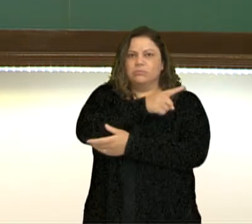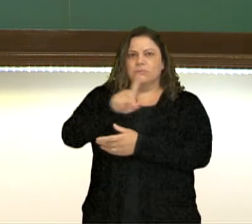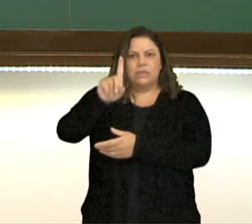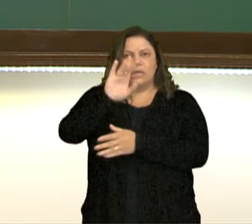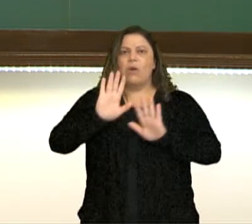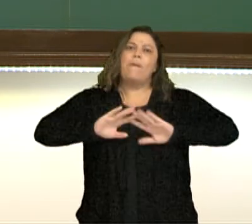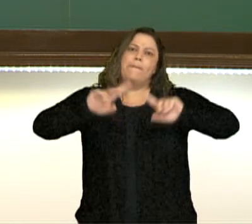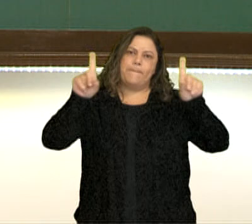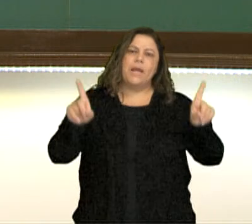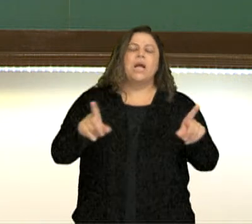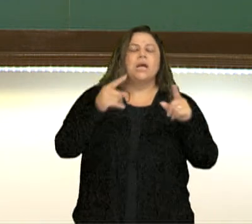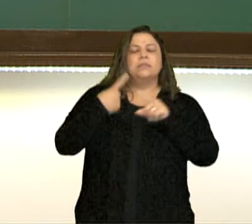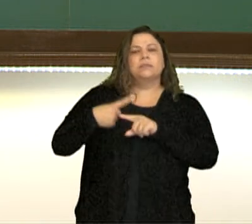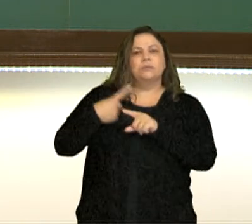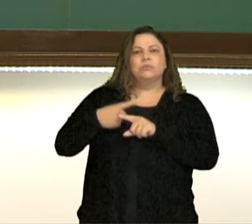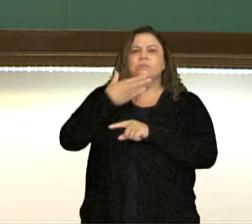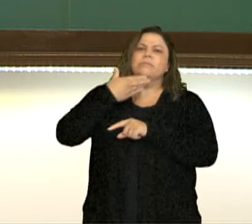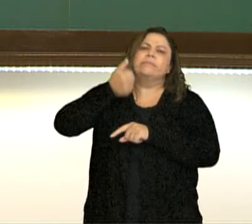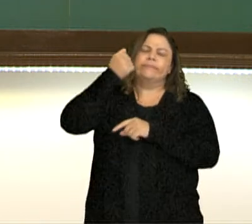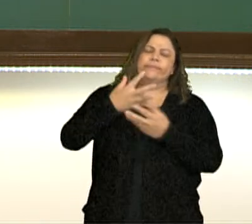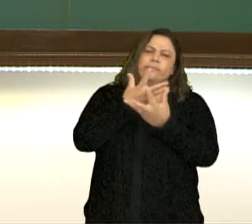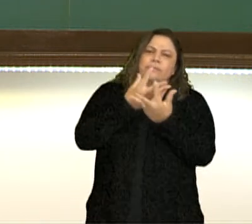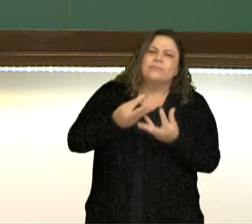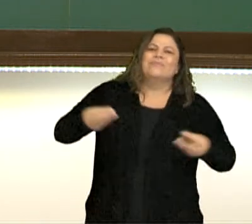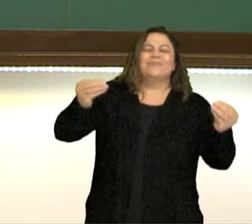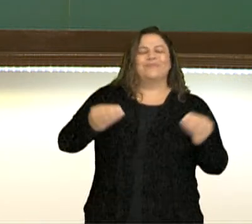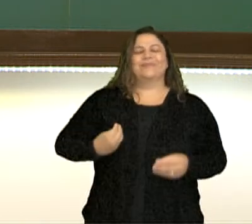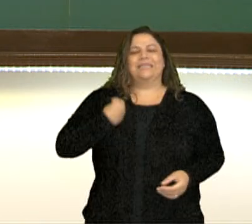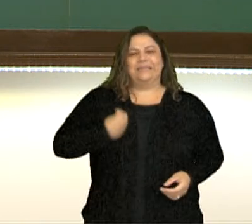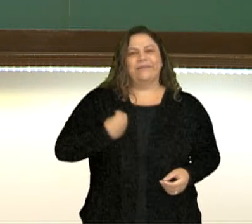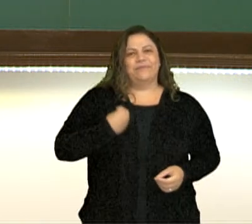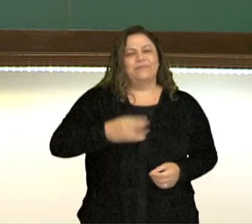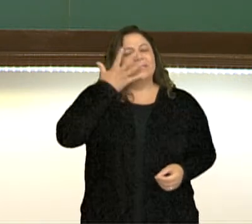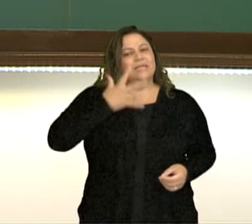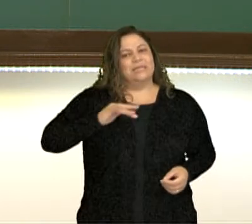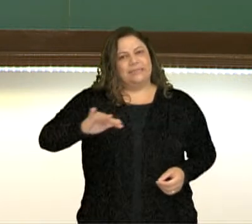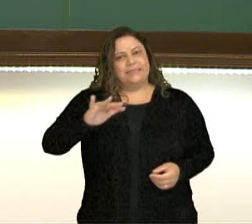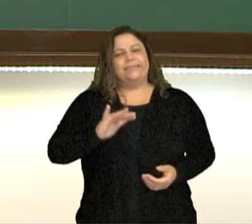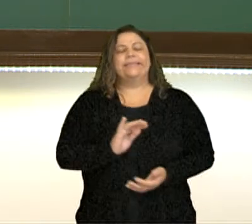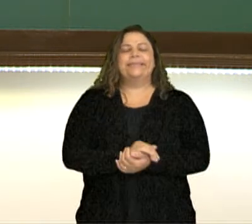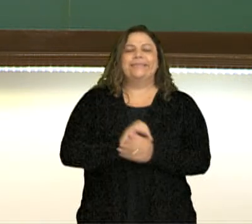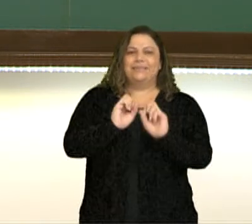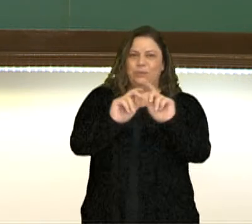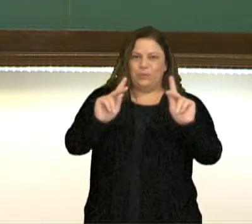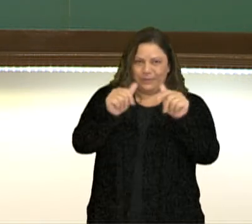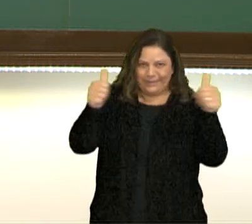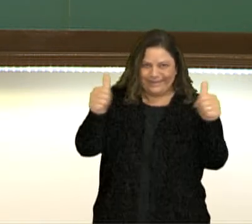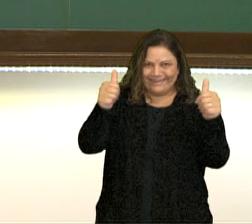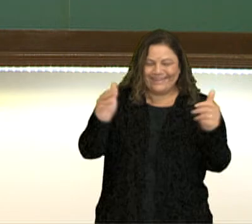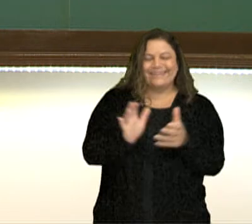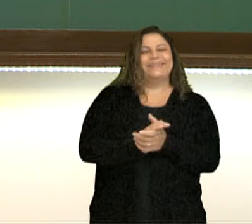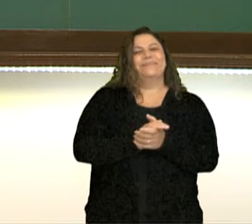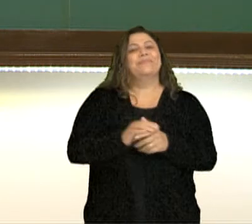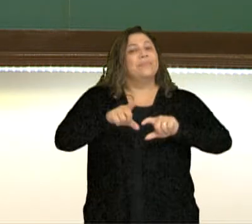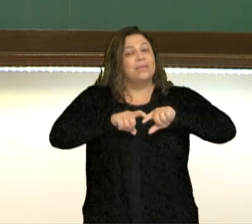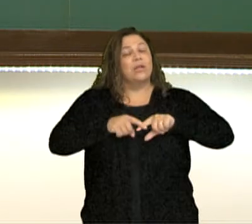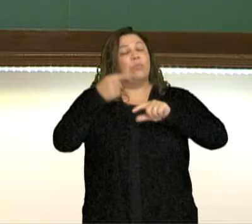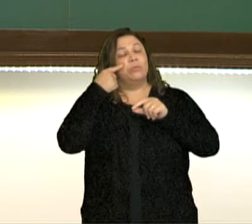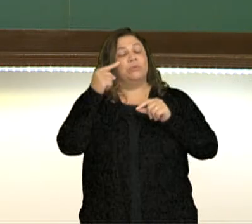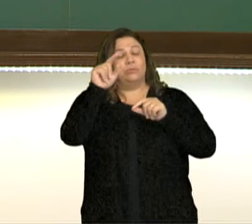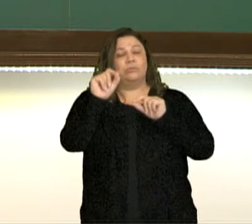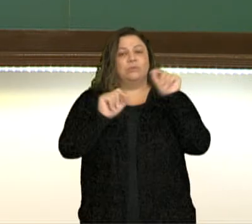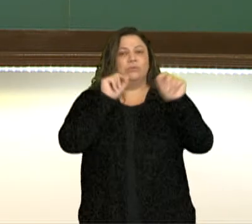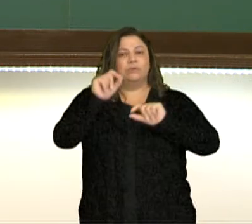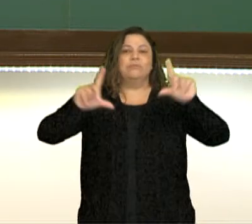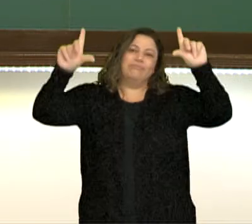disso, mas é porque é para melhoria da qualidade de vida das próprias crianças, ok? Por isso aí tem acontecido